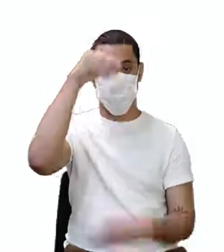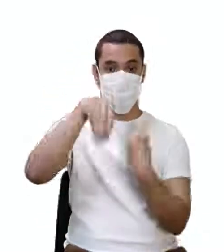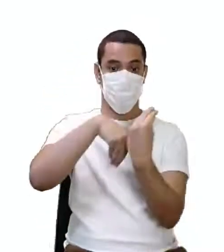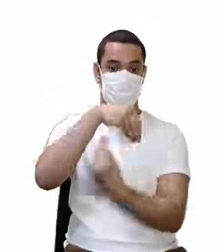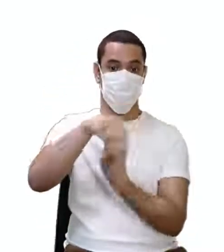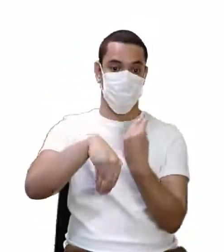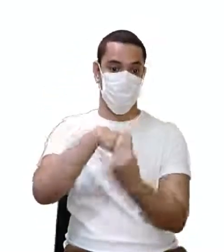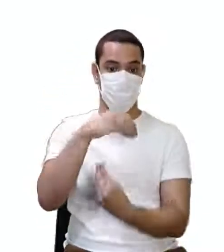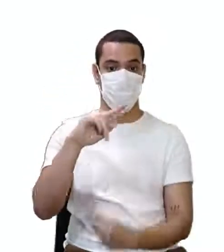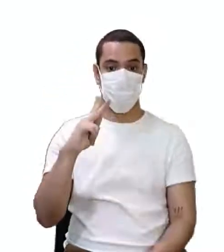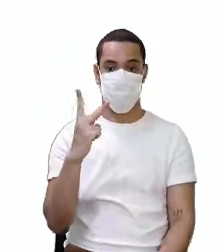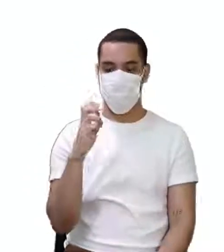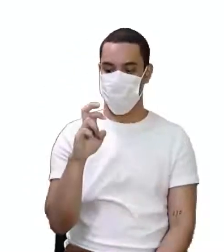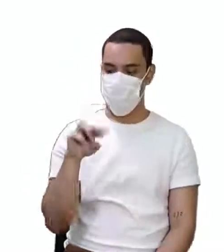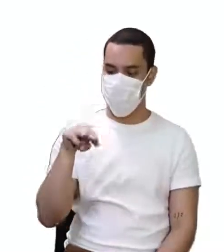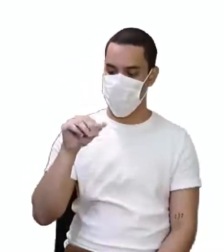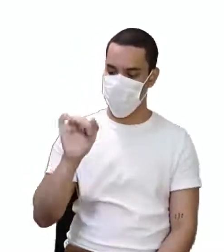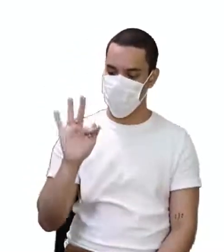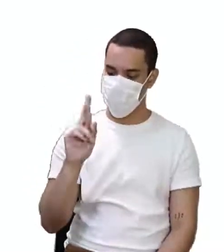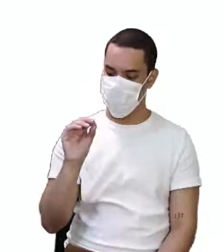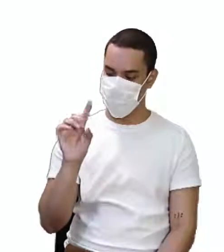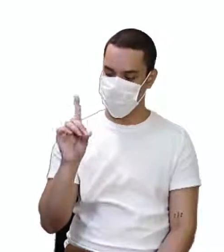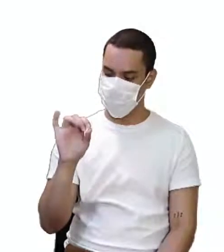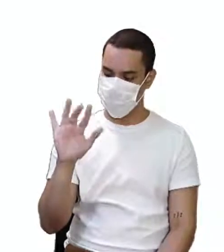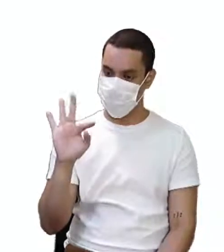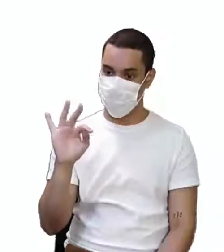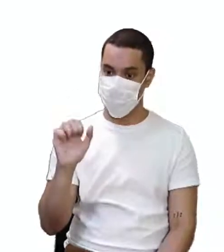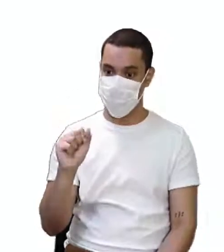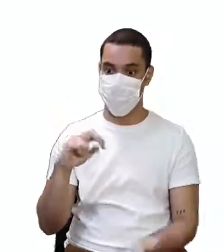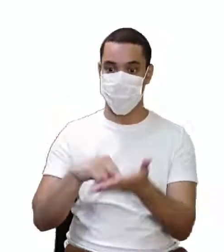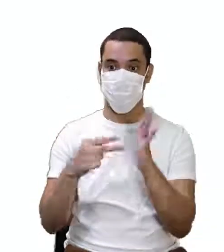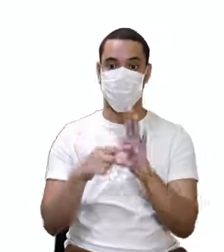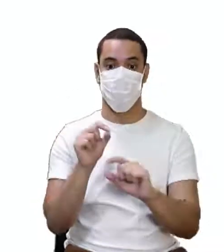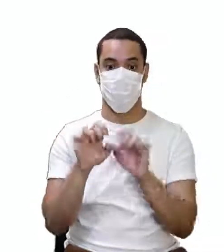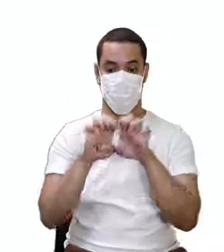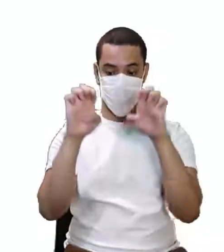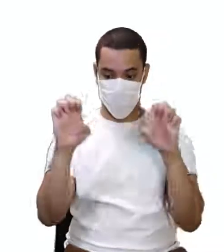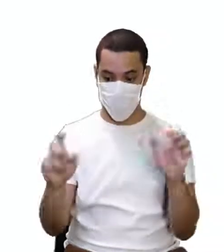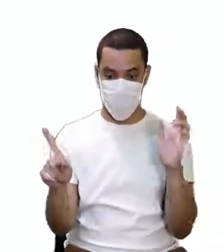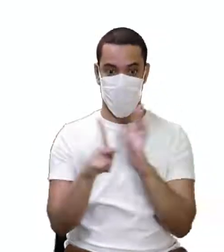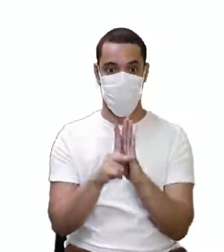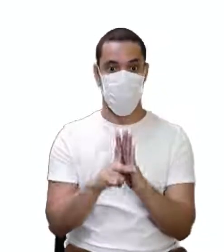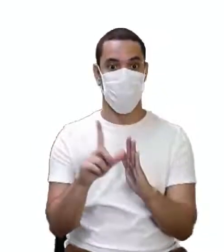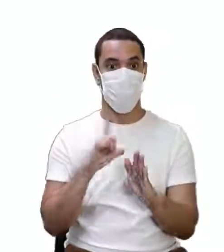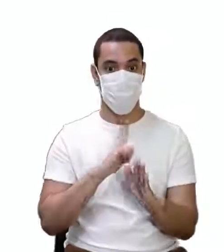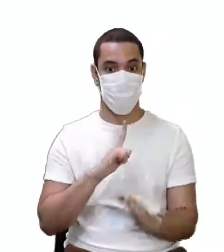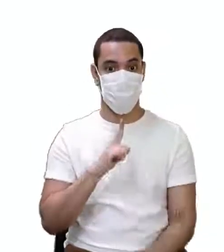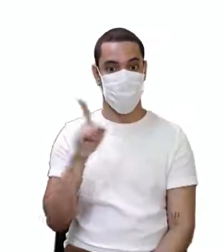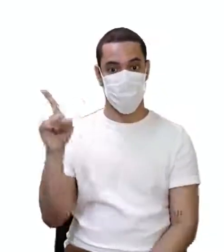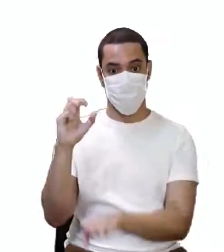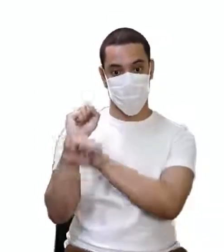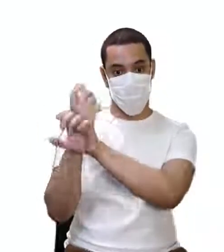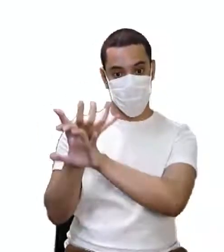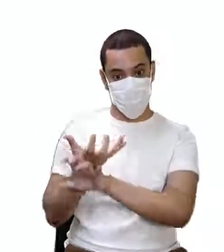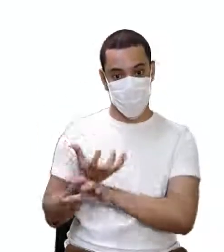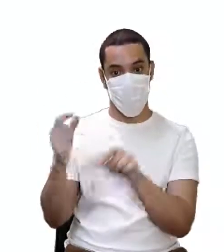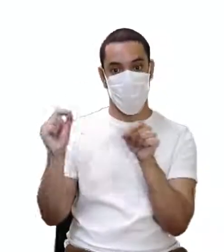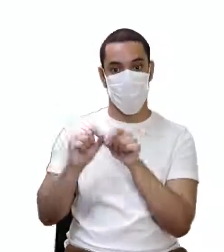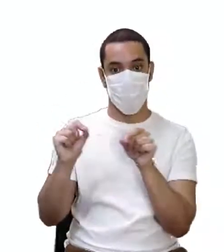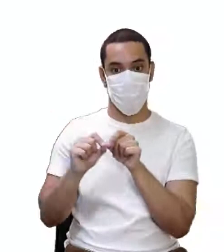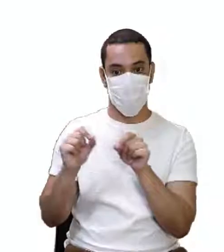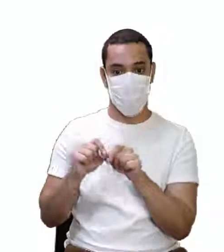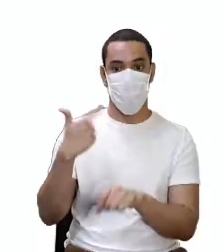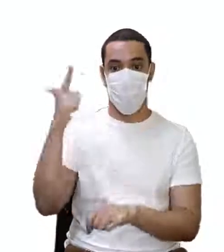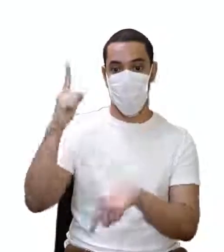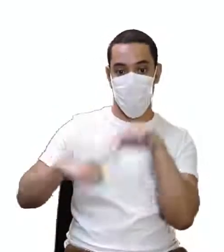aqui esses organismos, né, no caso os artrópodes, que tem essa estrutura, esse exoesqueleto feito de quitina.